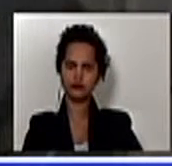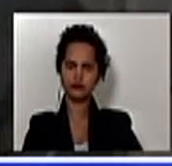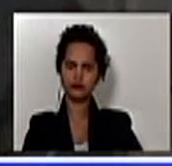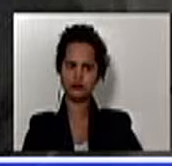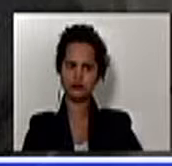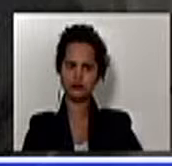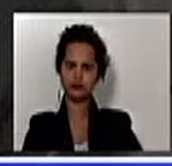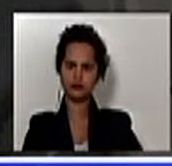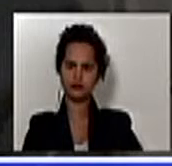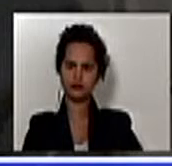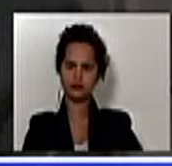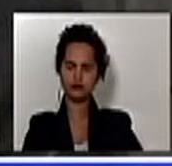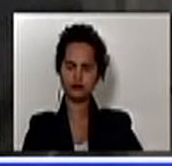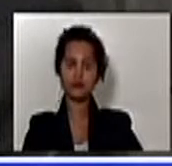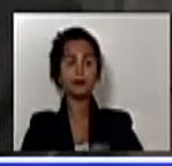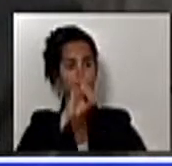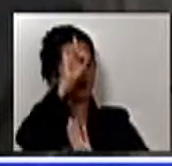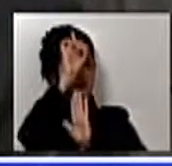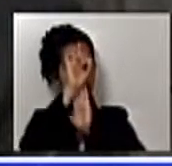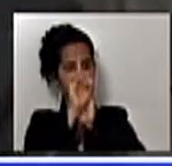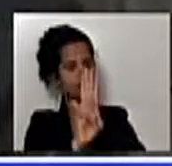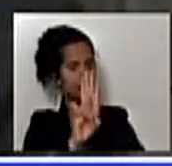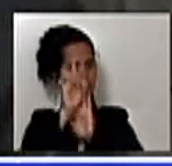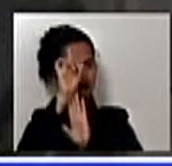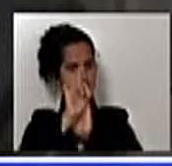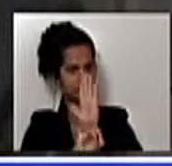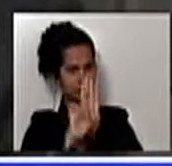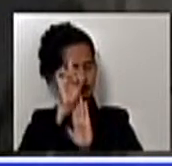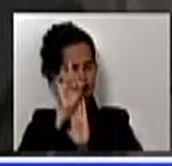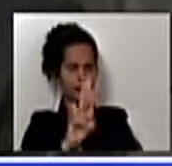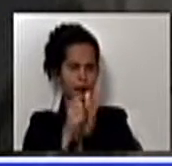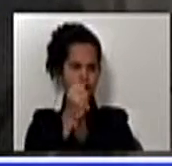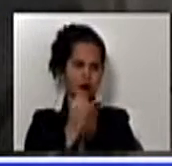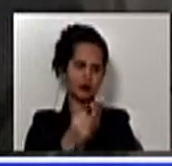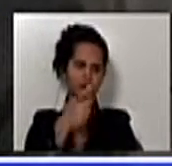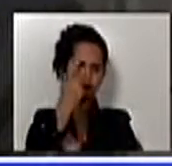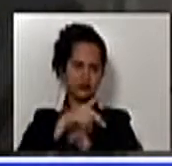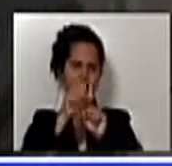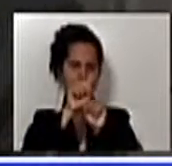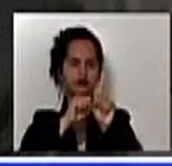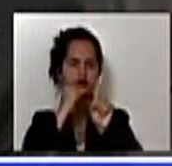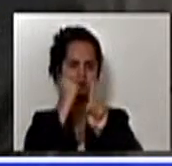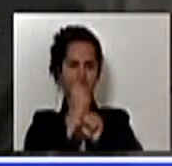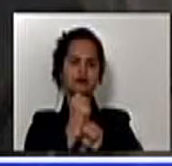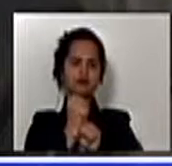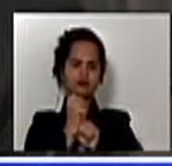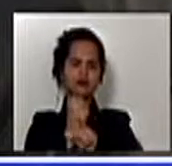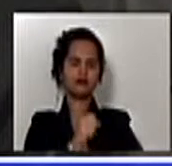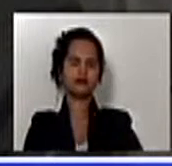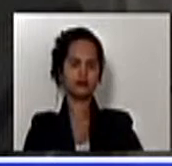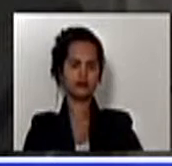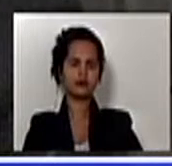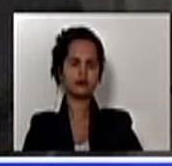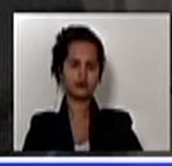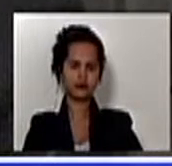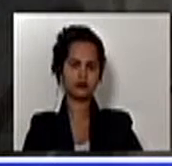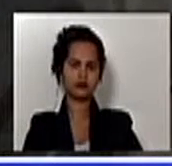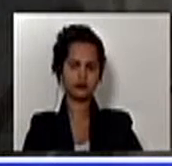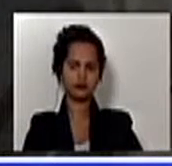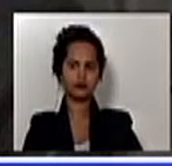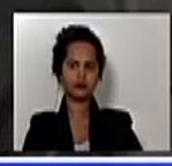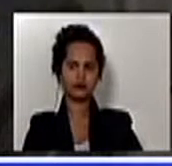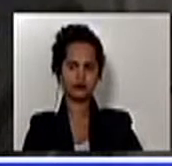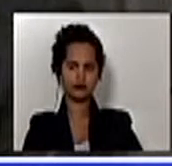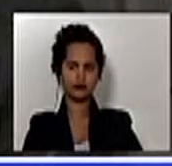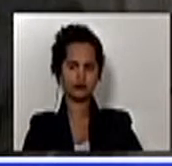dos direitos fundamentais da sociedade. E